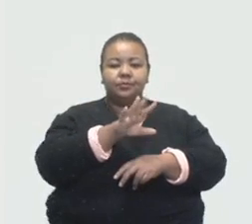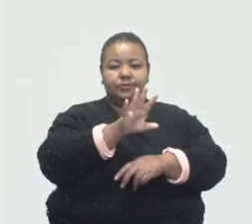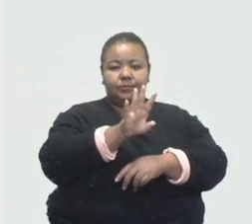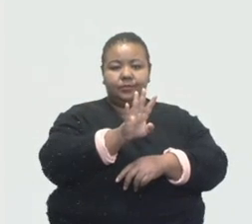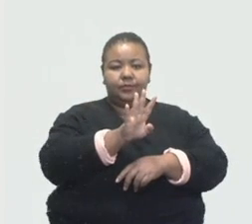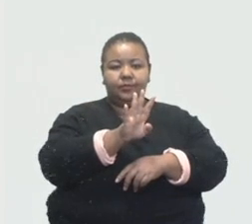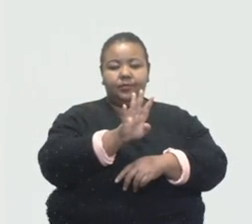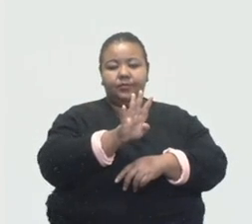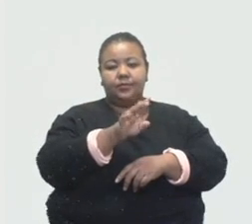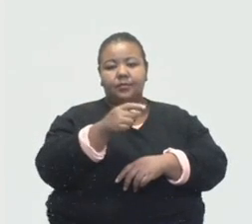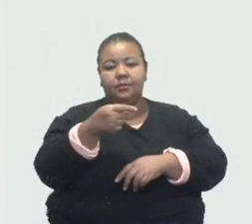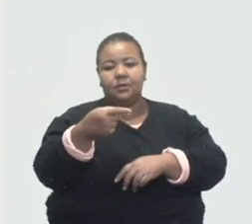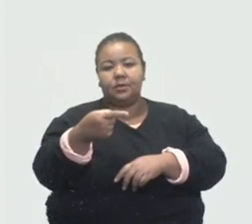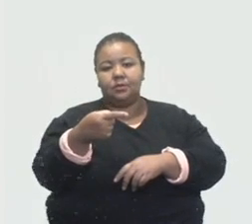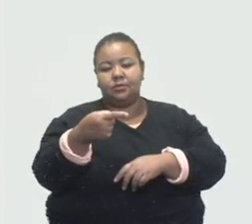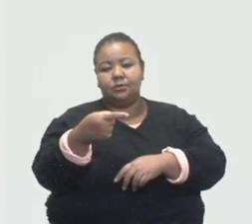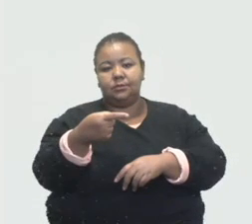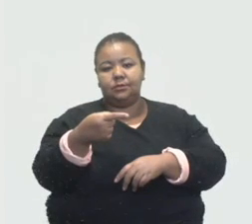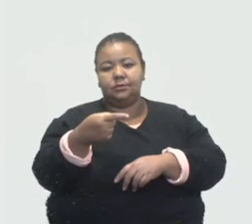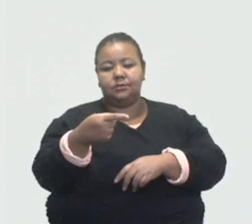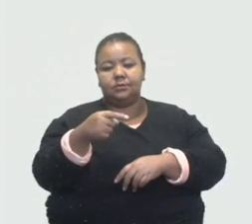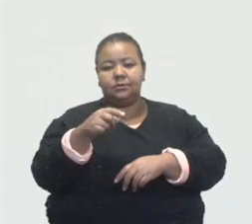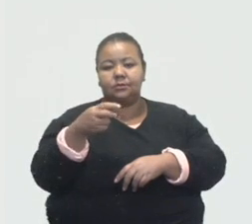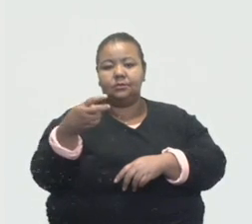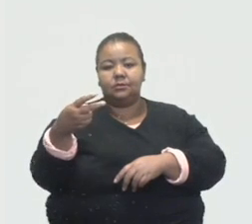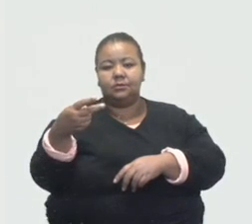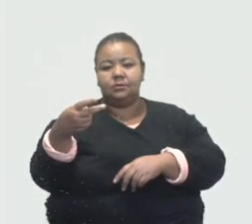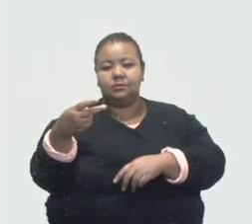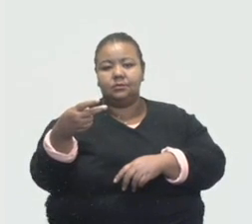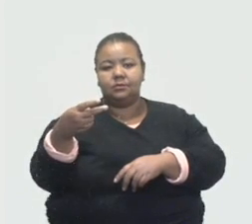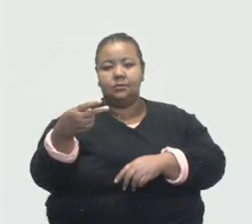4 menos 2,